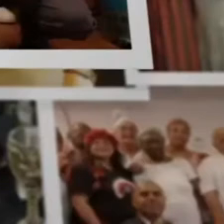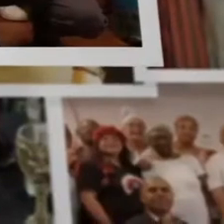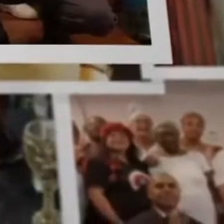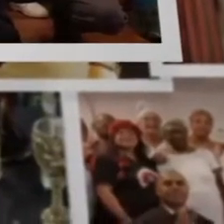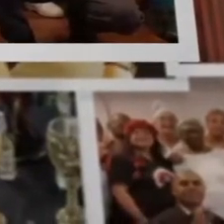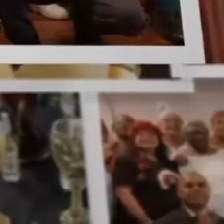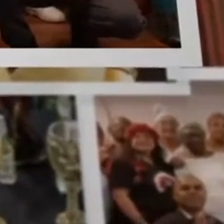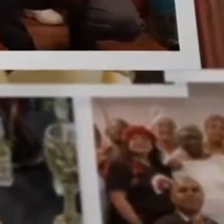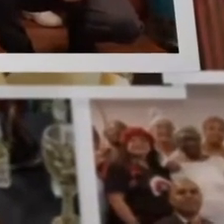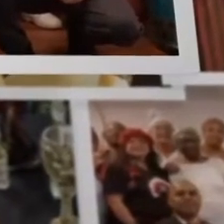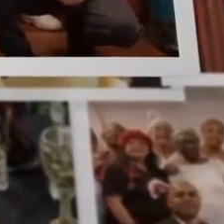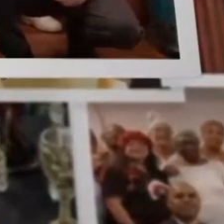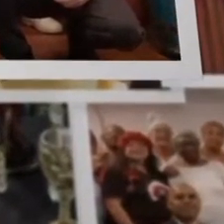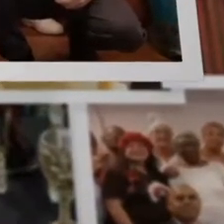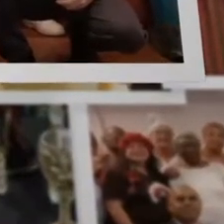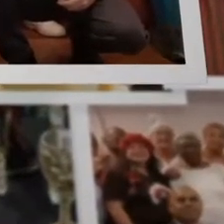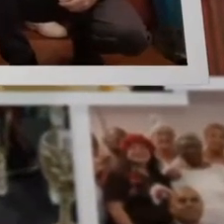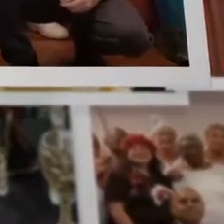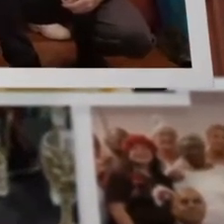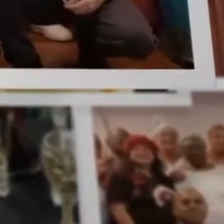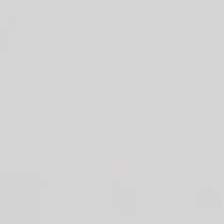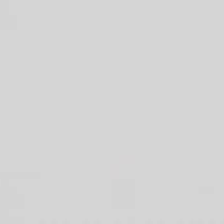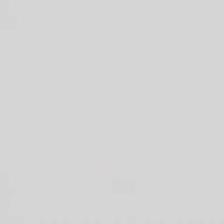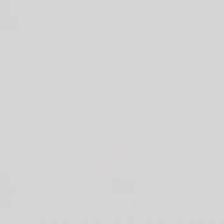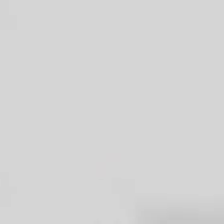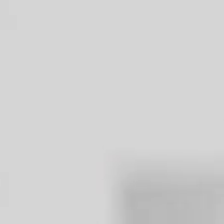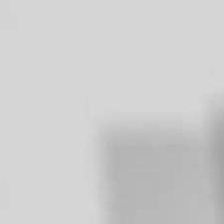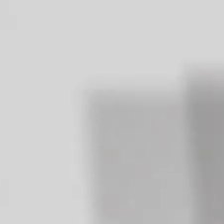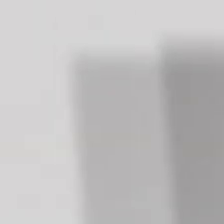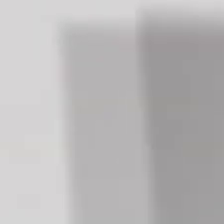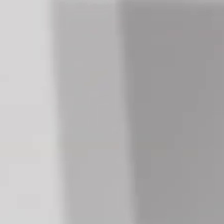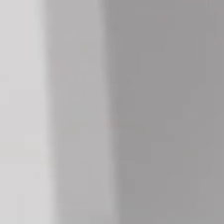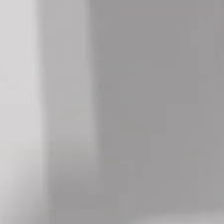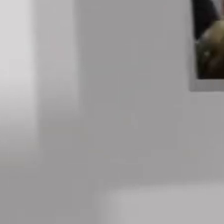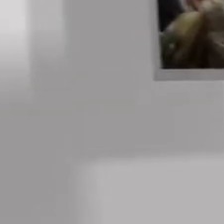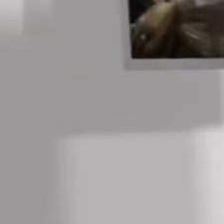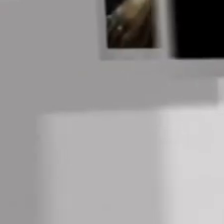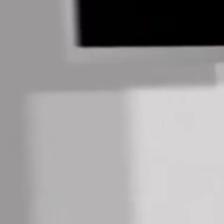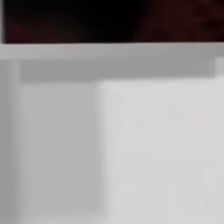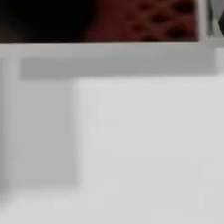E aí E